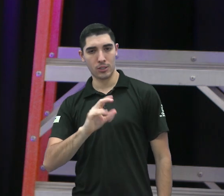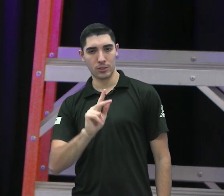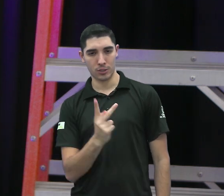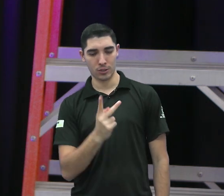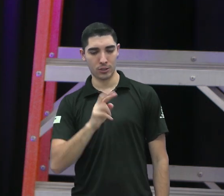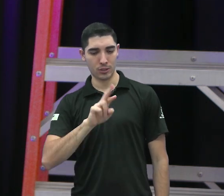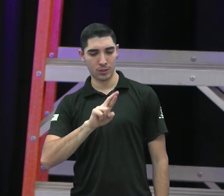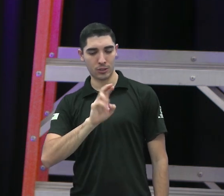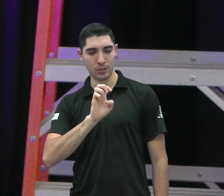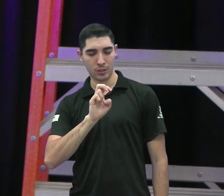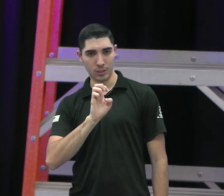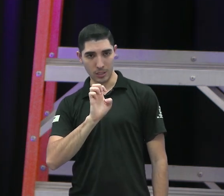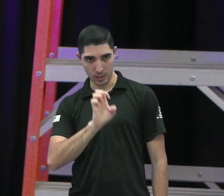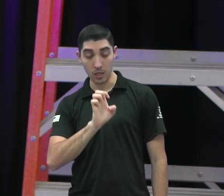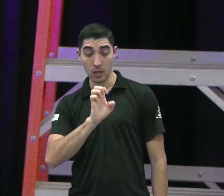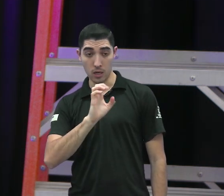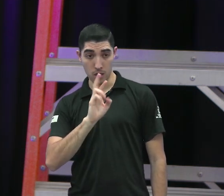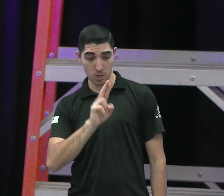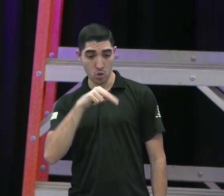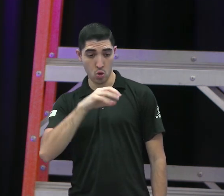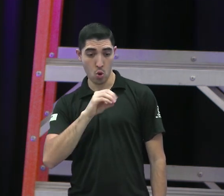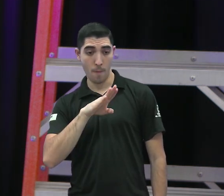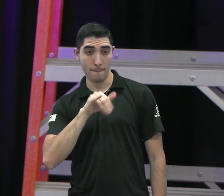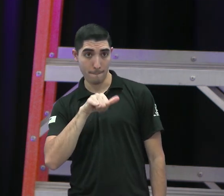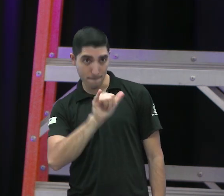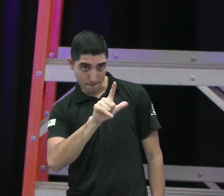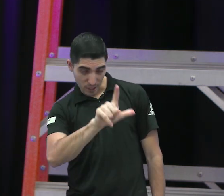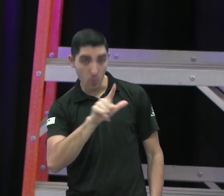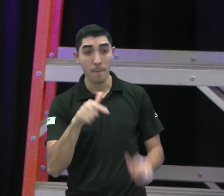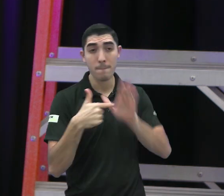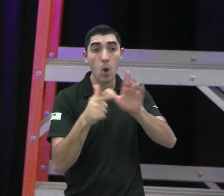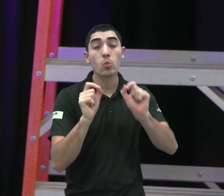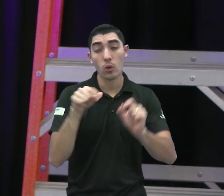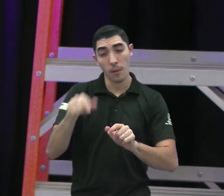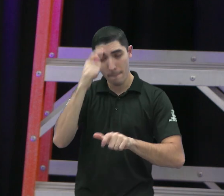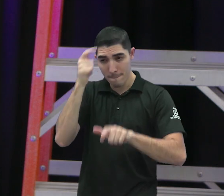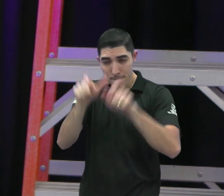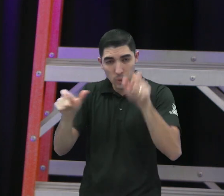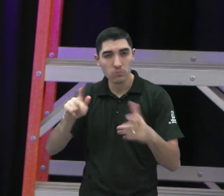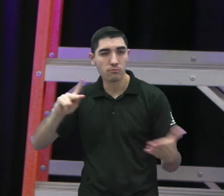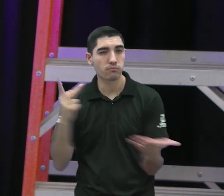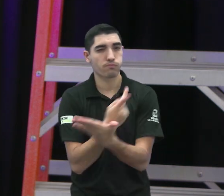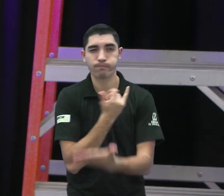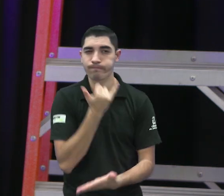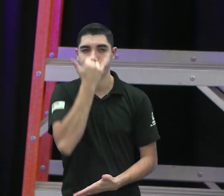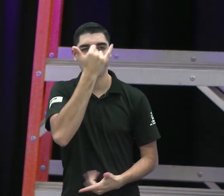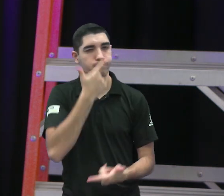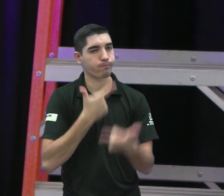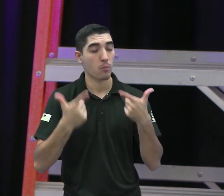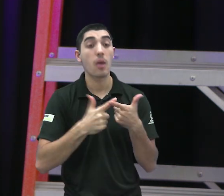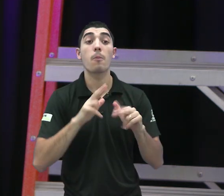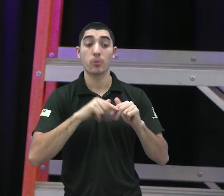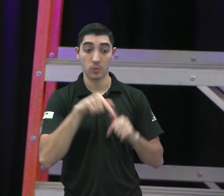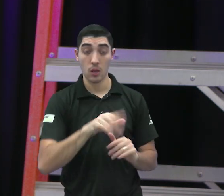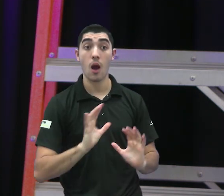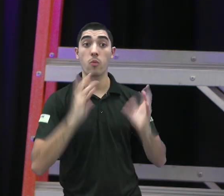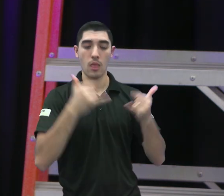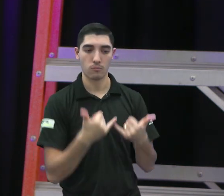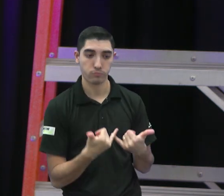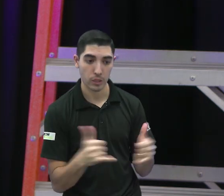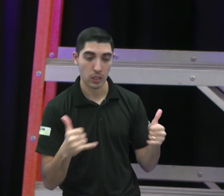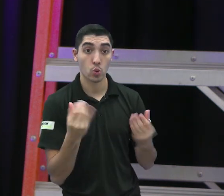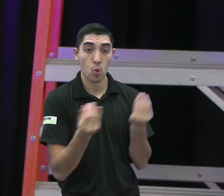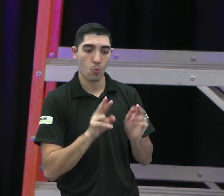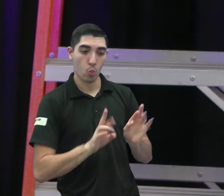da história, revelando aí os bastidores, os erros humanos e o impacto, né, que mudou para sempre a forma como lidamos